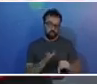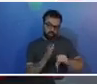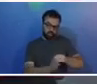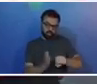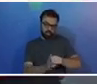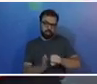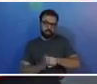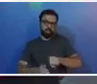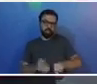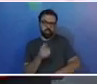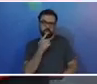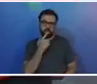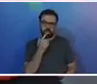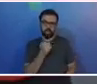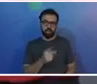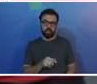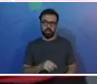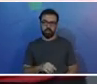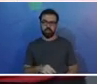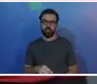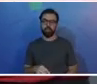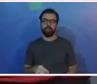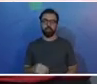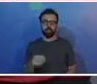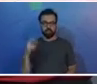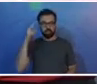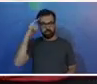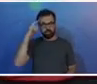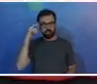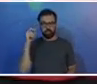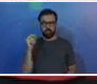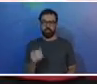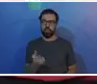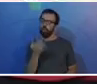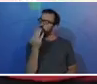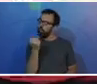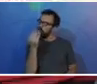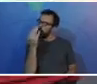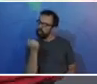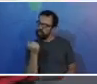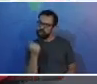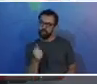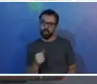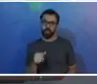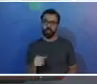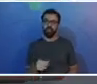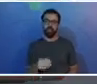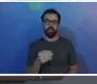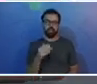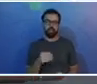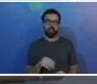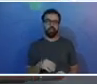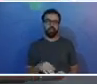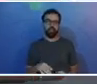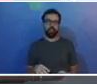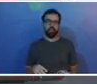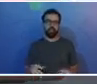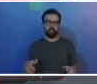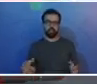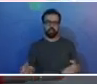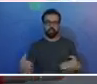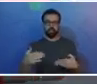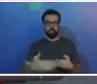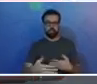tomate. Por que isso? Normalmente, tá, os alimentos que fazem parte da nossa cesta básica, os